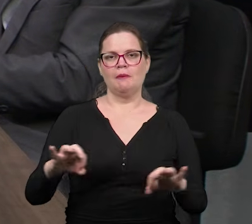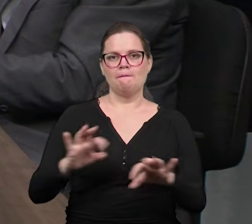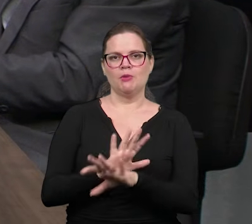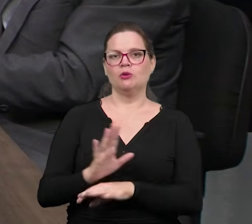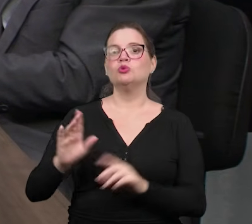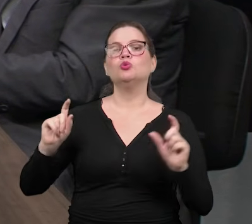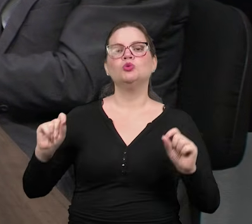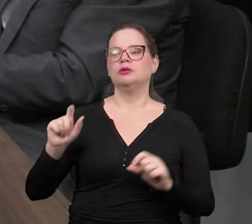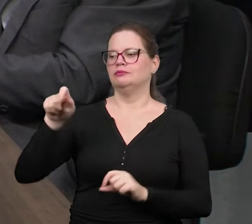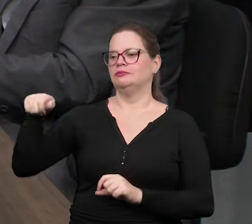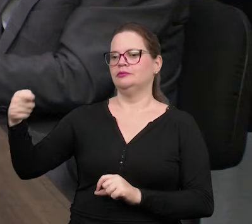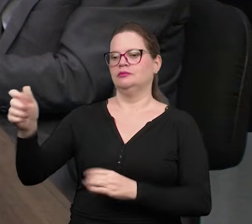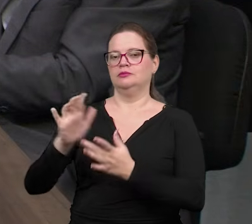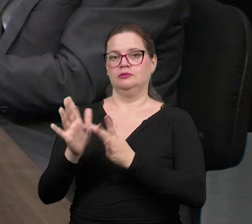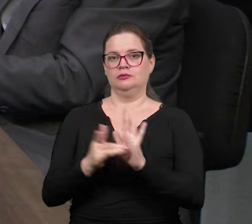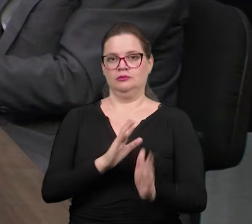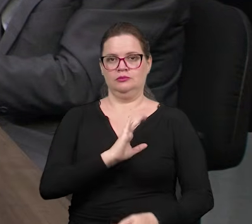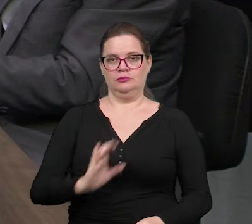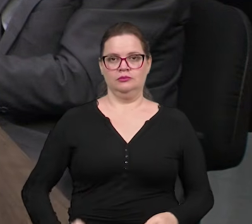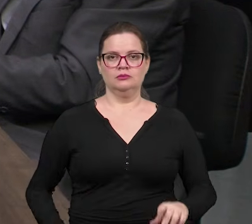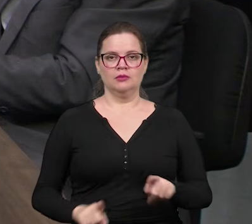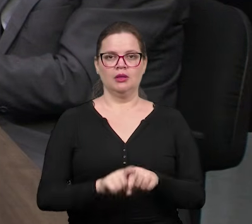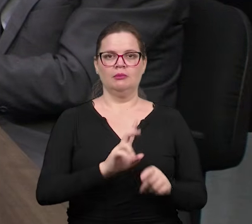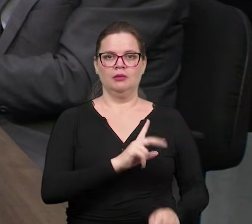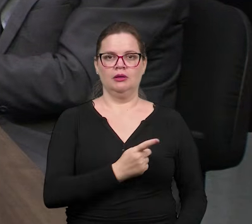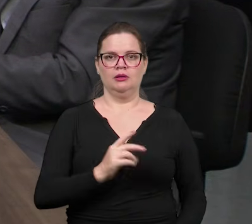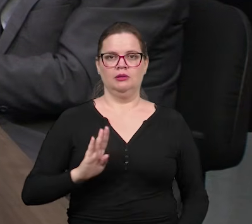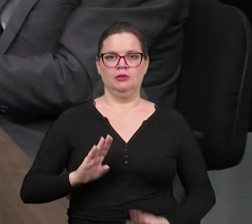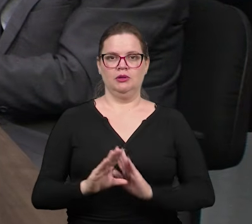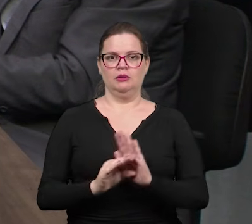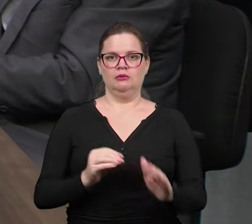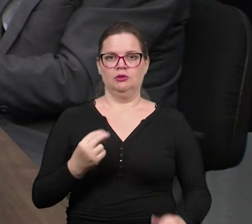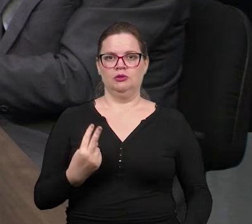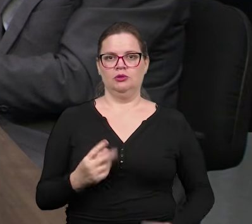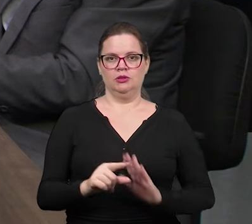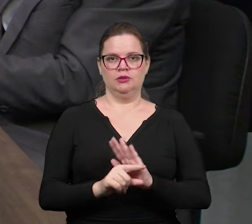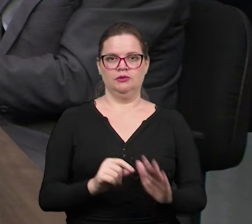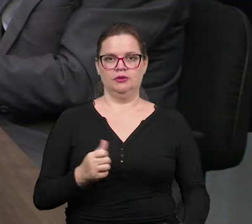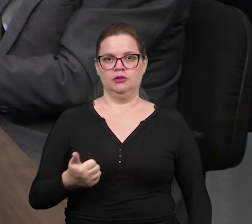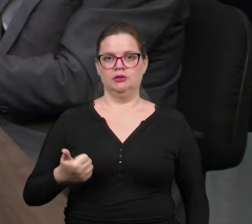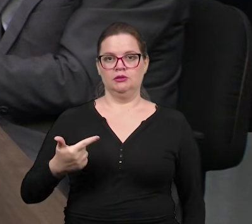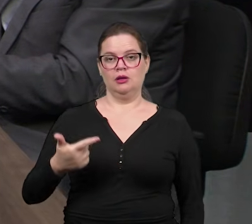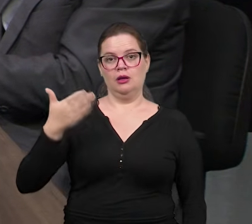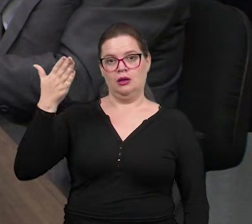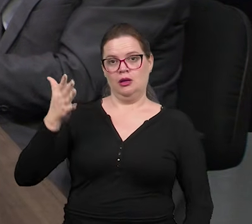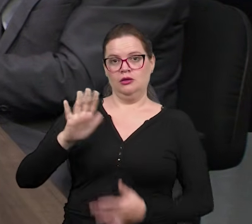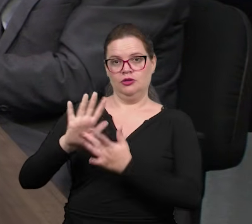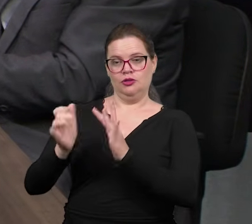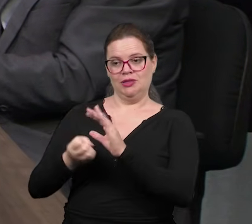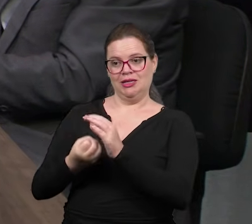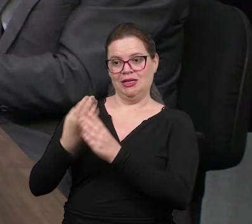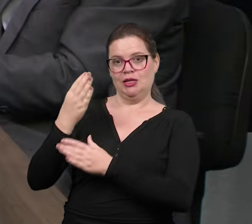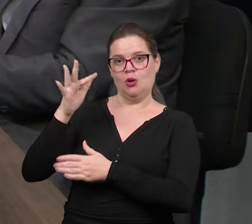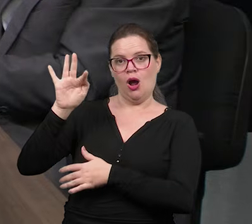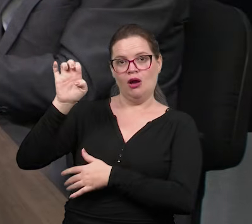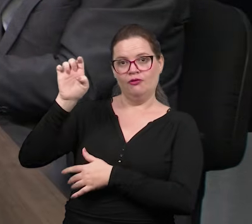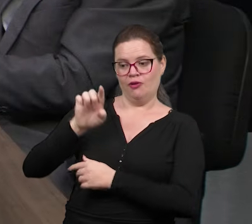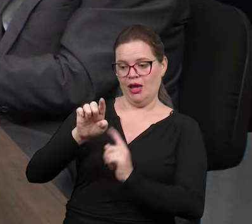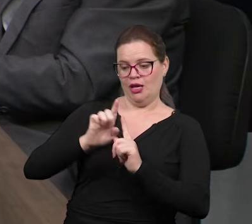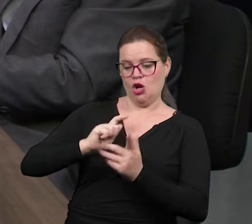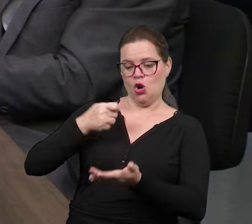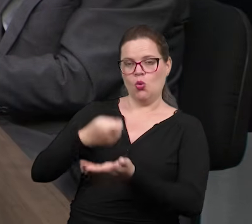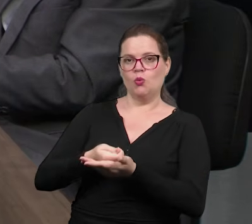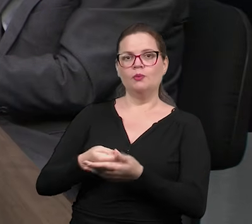também que Jesus, lá em Hebreus 12:2, vai falar que Jesus é o autor e consumador da fé. Então, isso é um